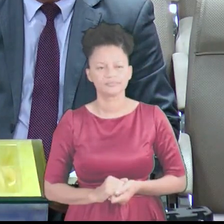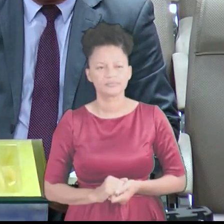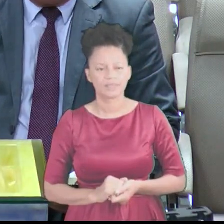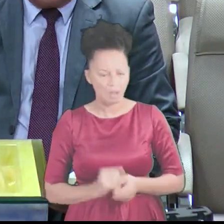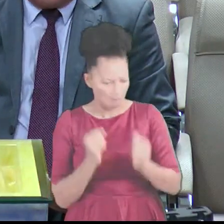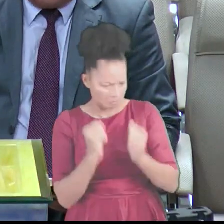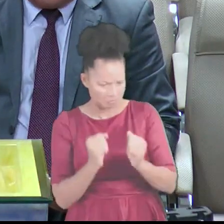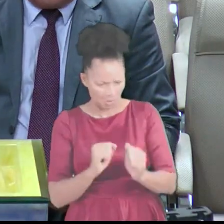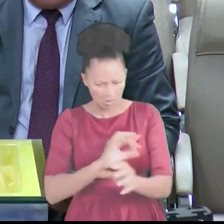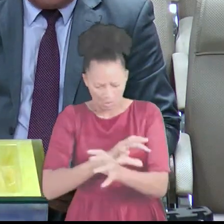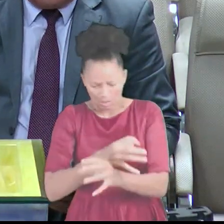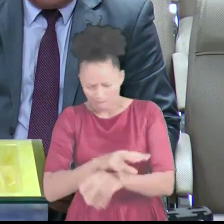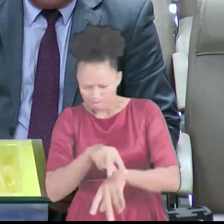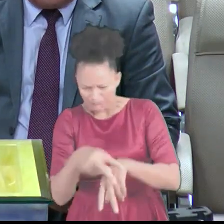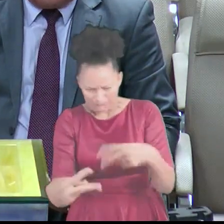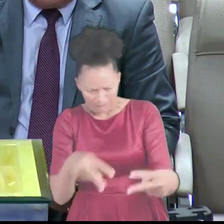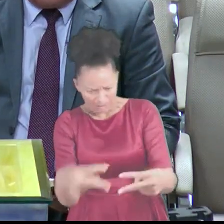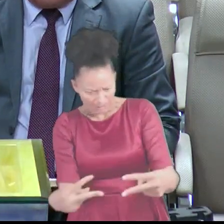Poderão viver?